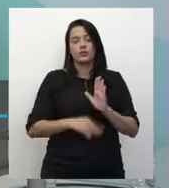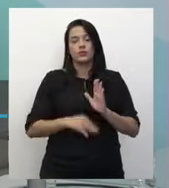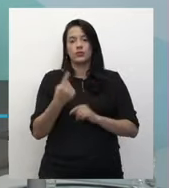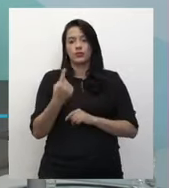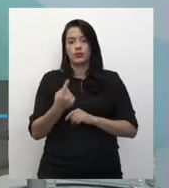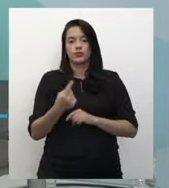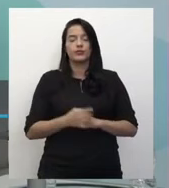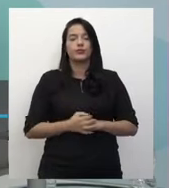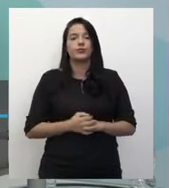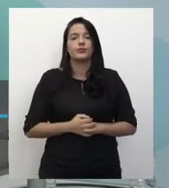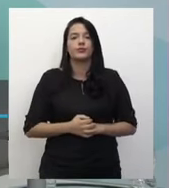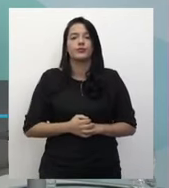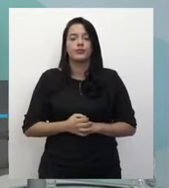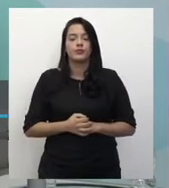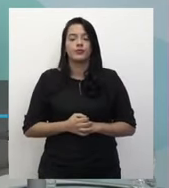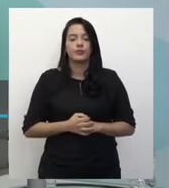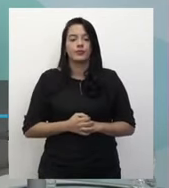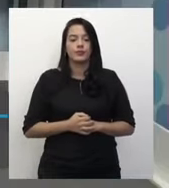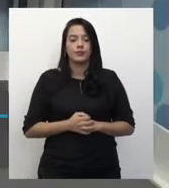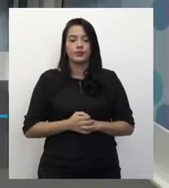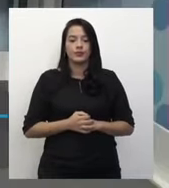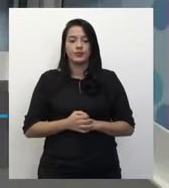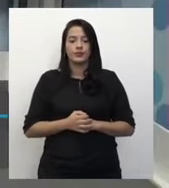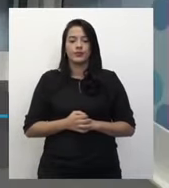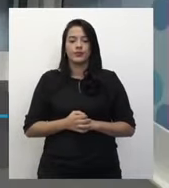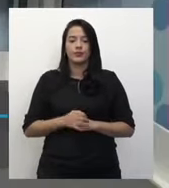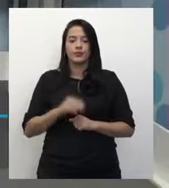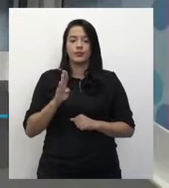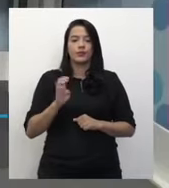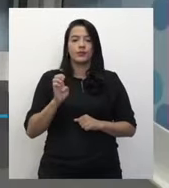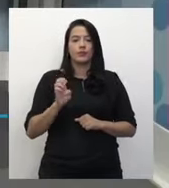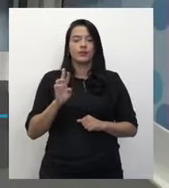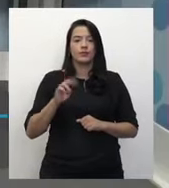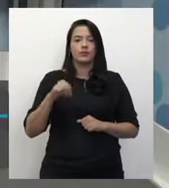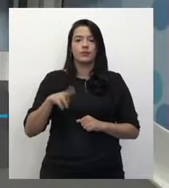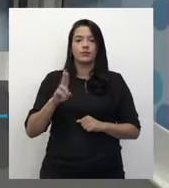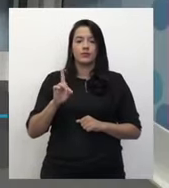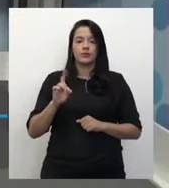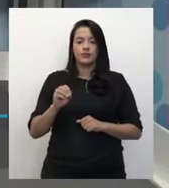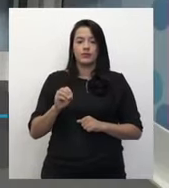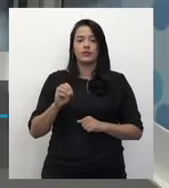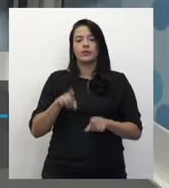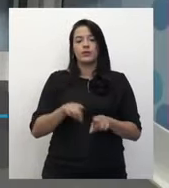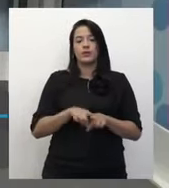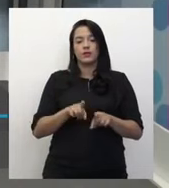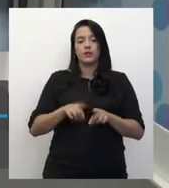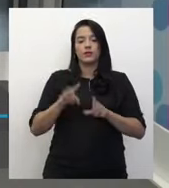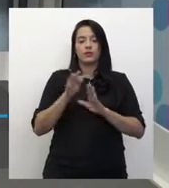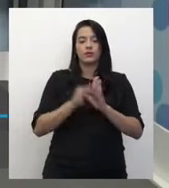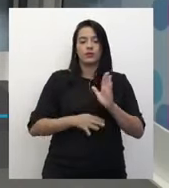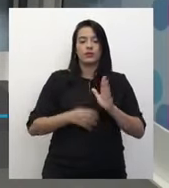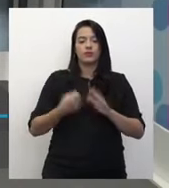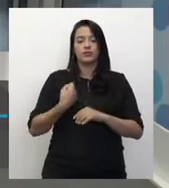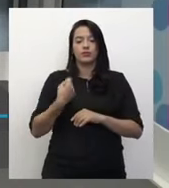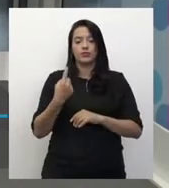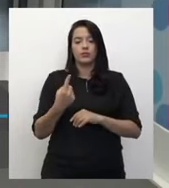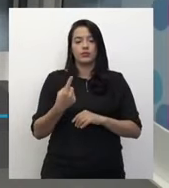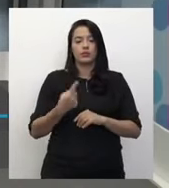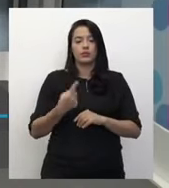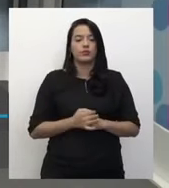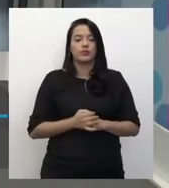Que mais? Tá ótimo. Aí Bernardo também colocou texto 1. E acho que até no comentário que eu fiz também você pode agora continuar,